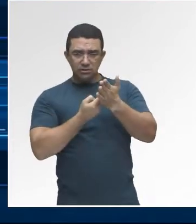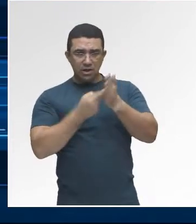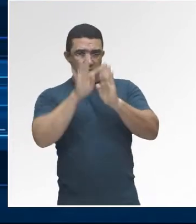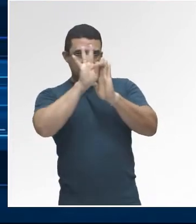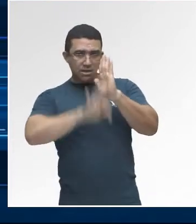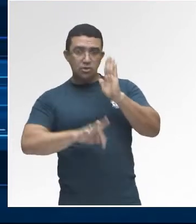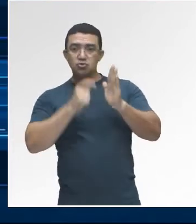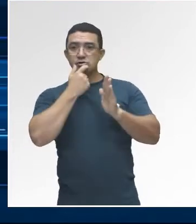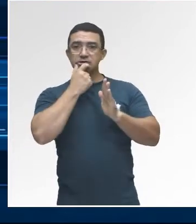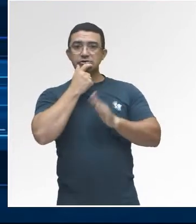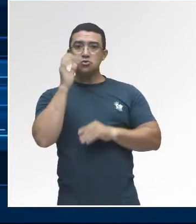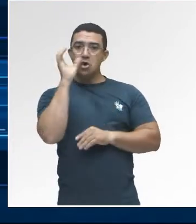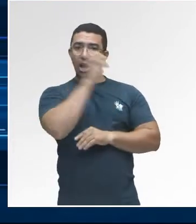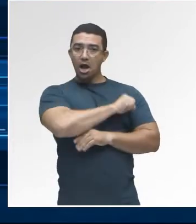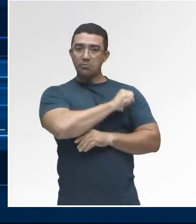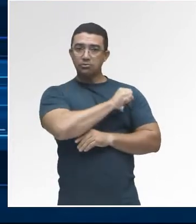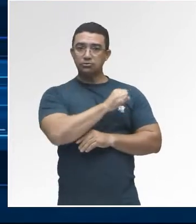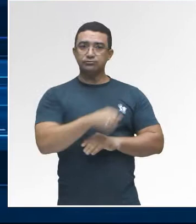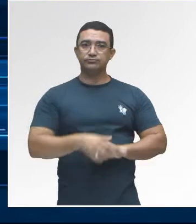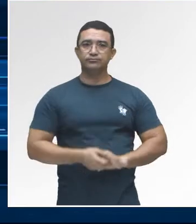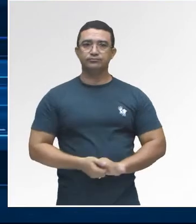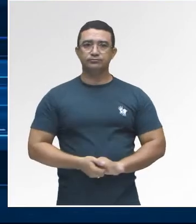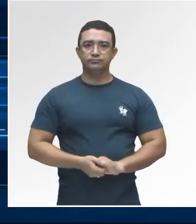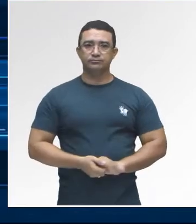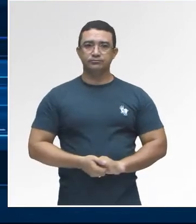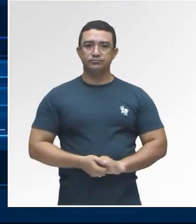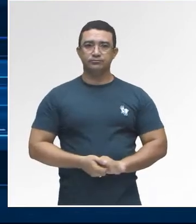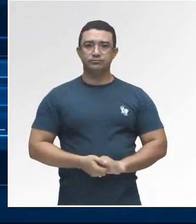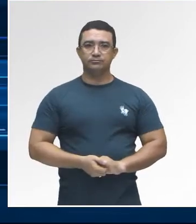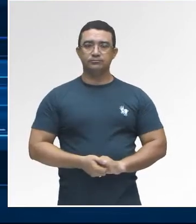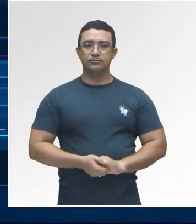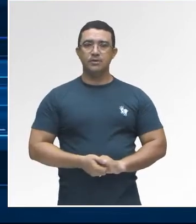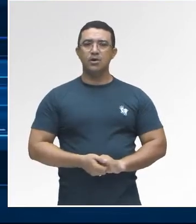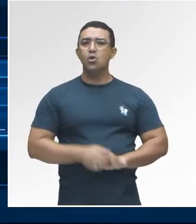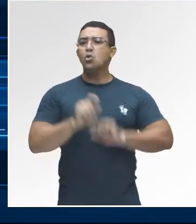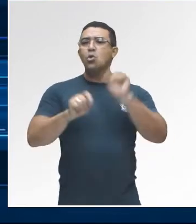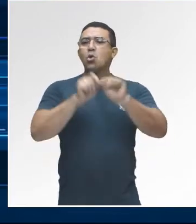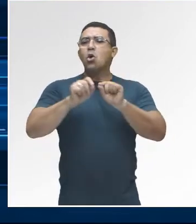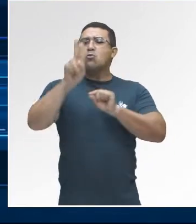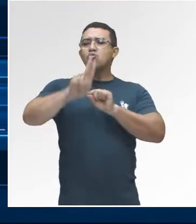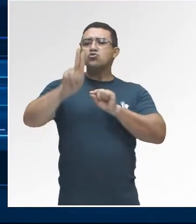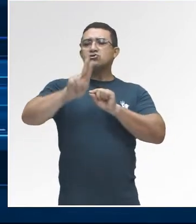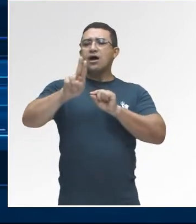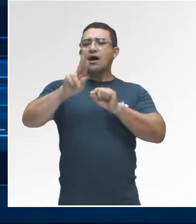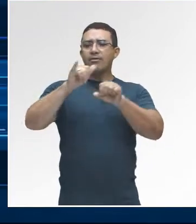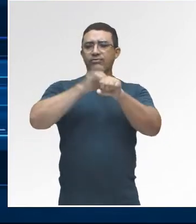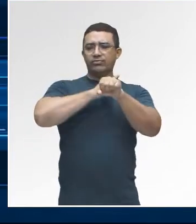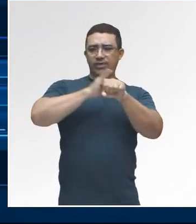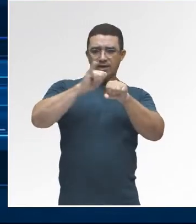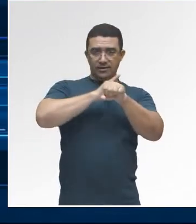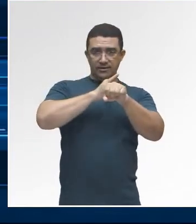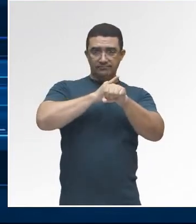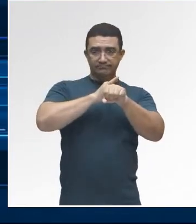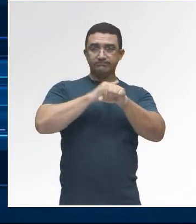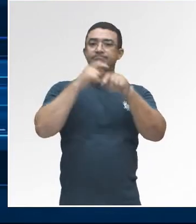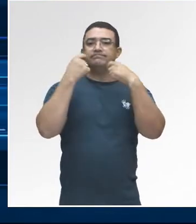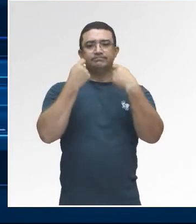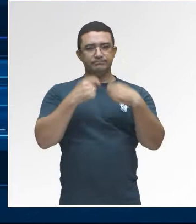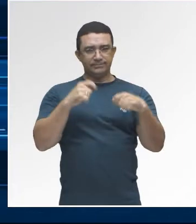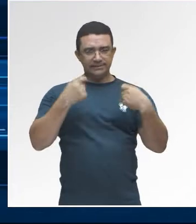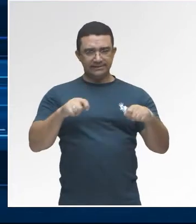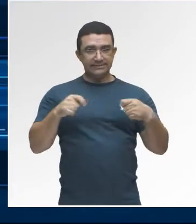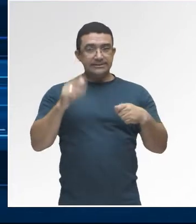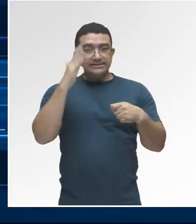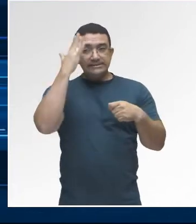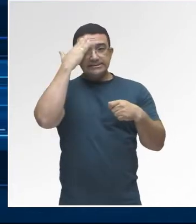mais rapidamente. Continuando. Para empregar as técnicas, é preciso saber qual é